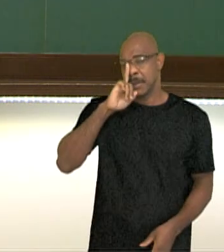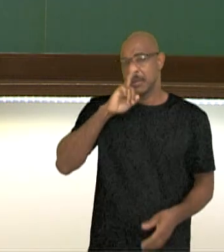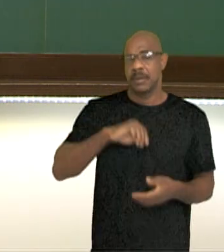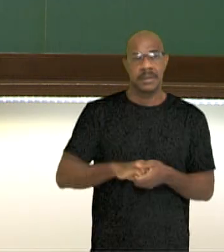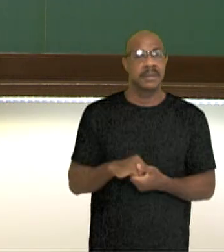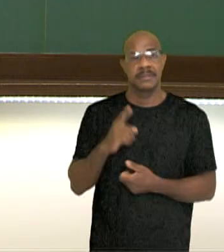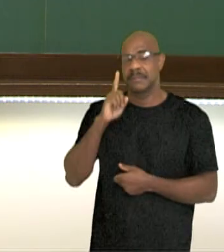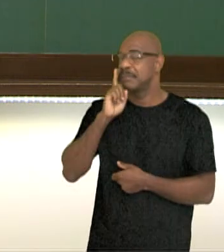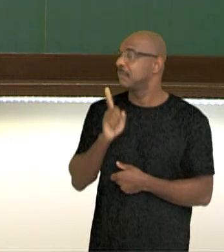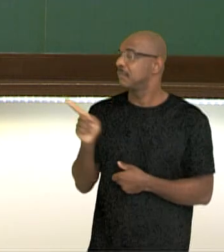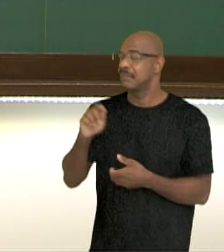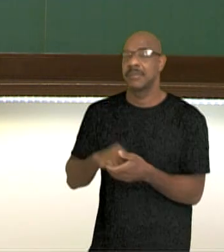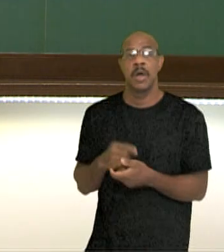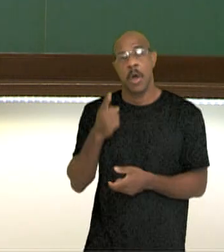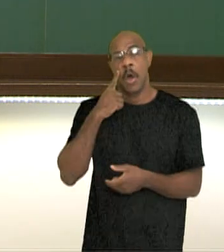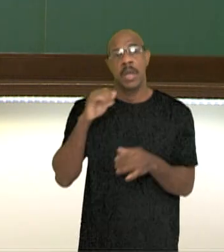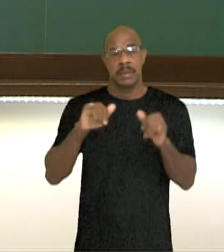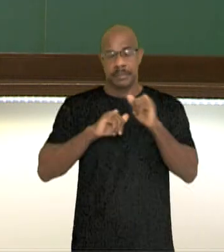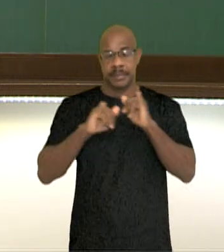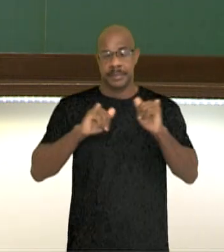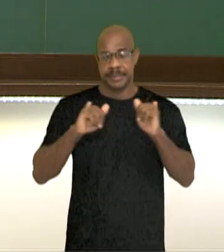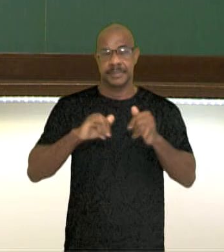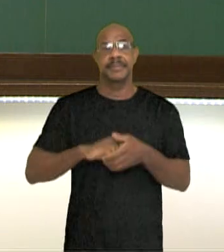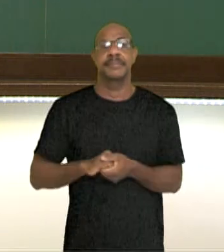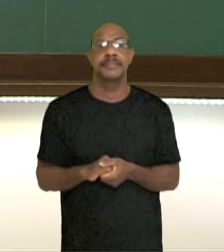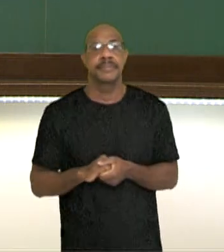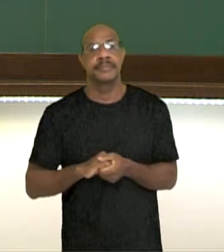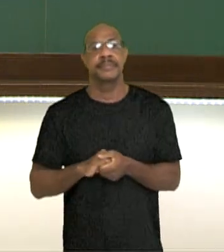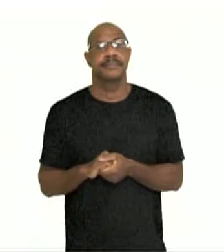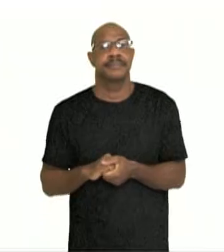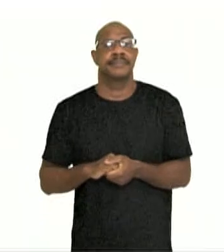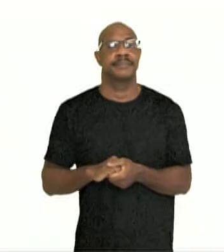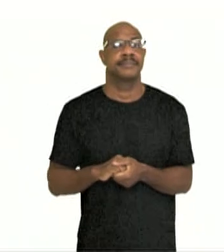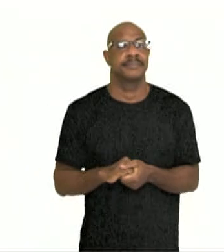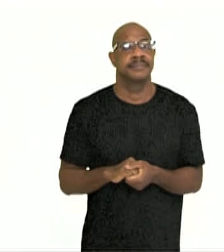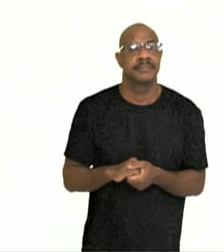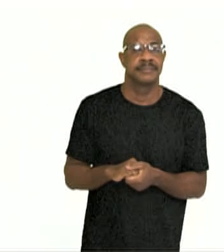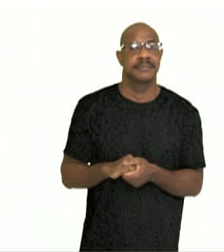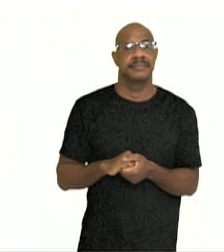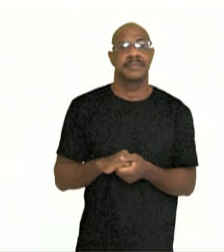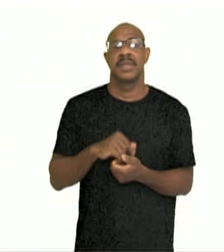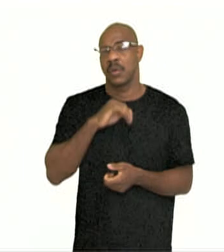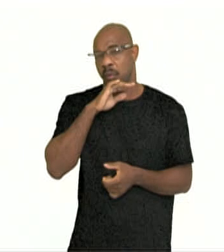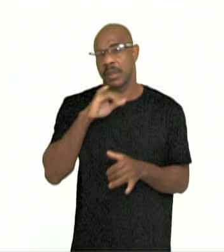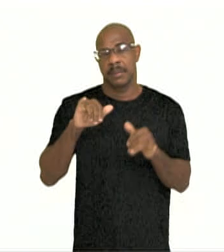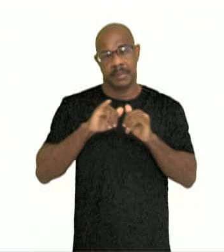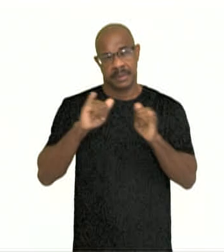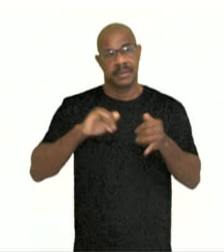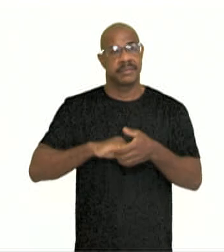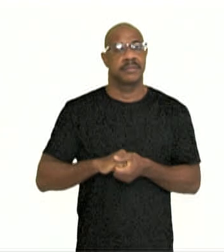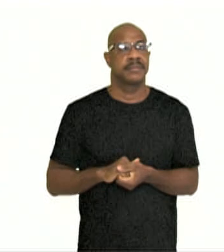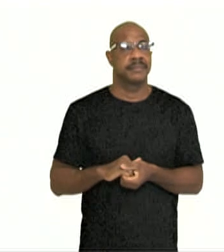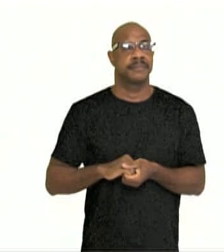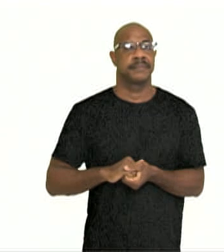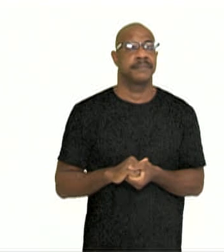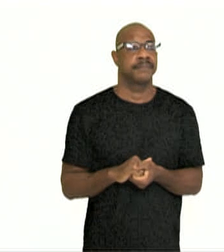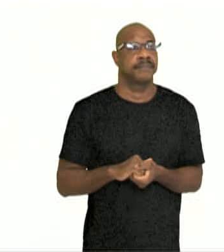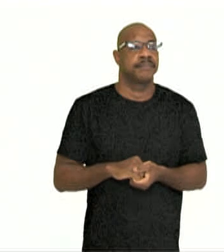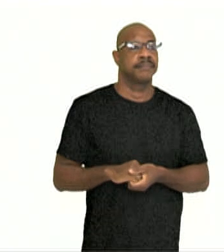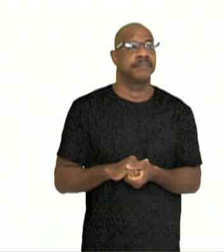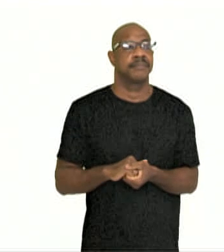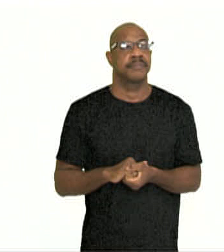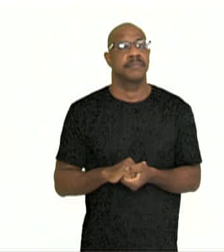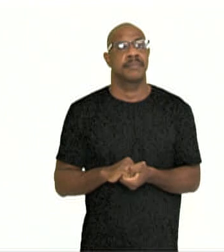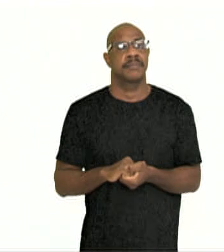coisa, uma reportagem bastante ruim. Não deveria nem ter esse tipo de